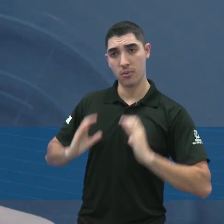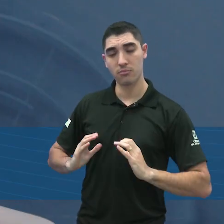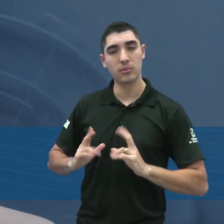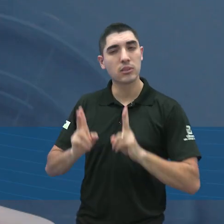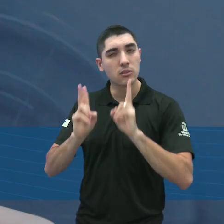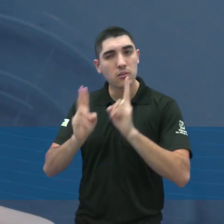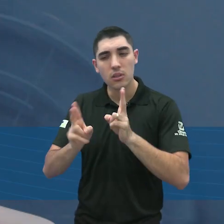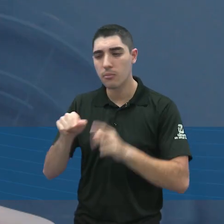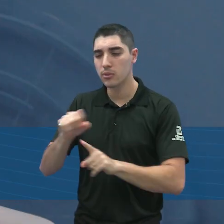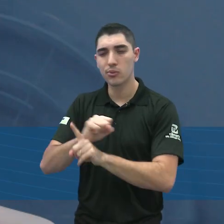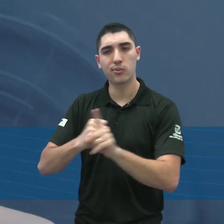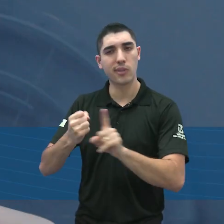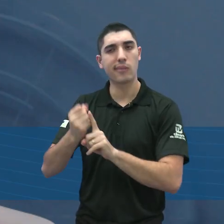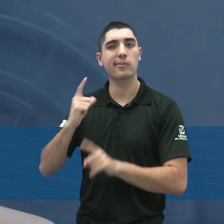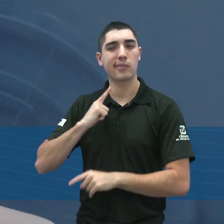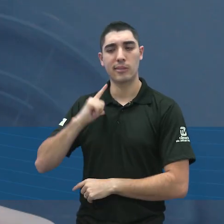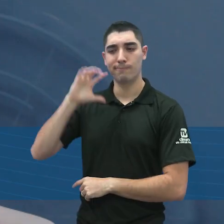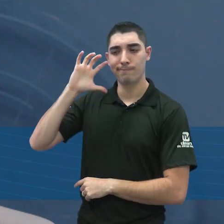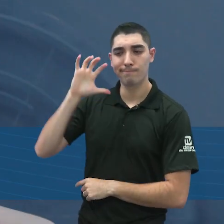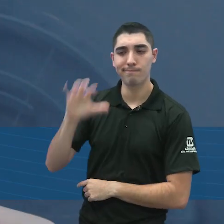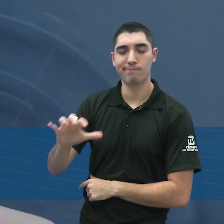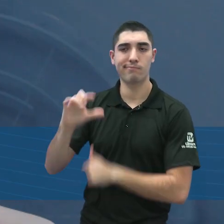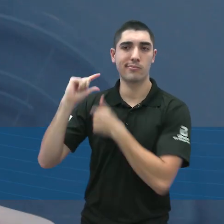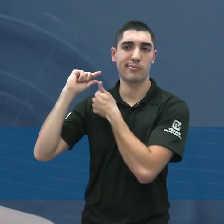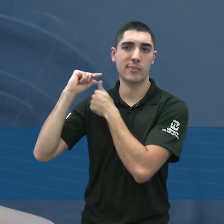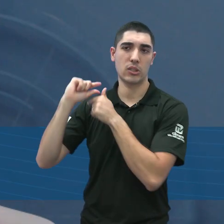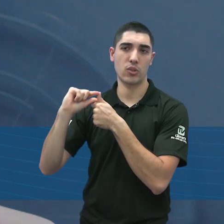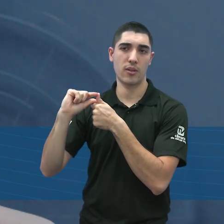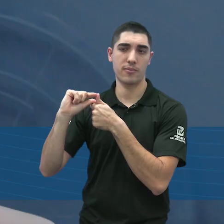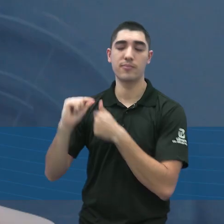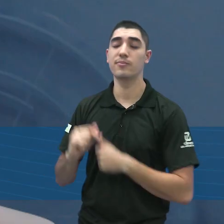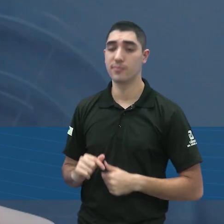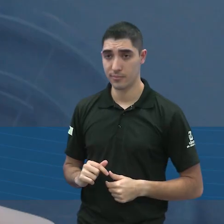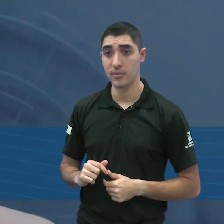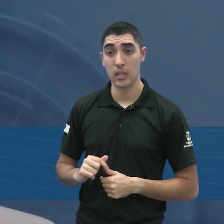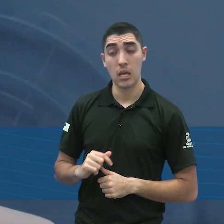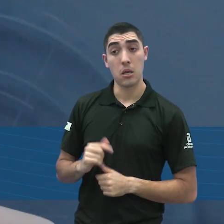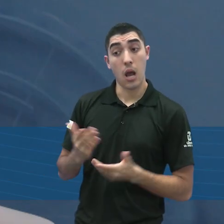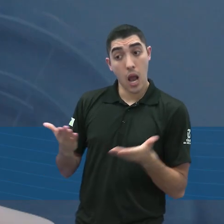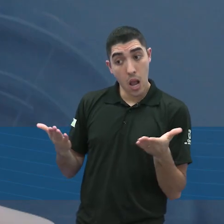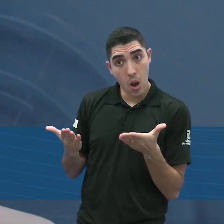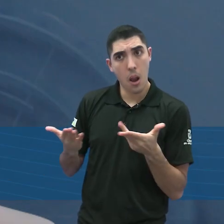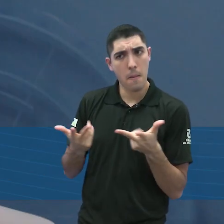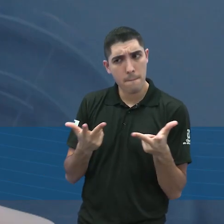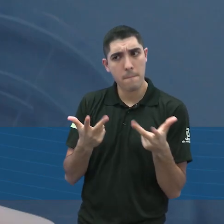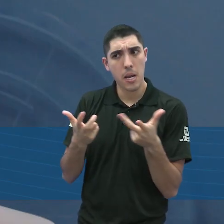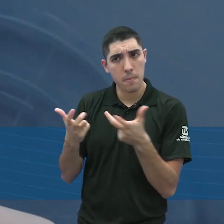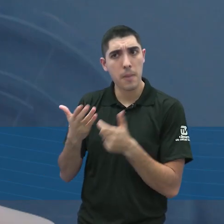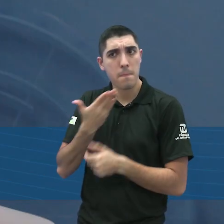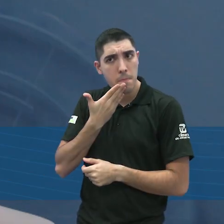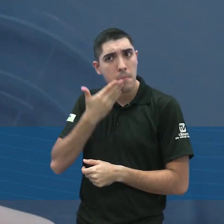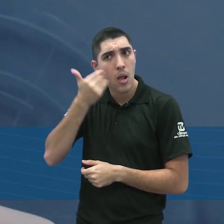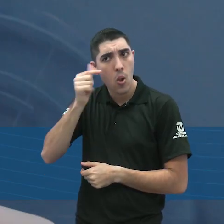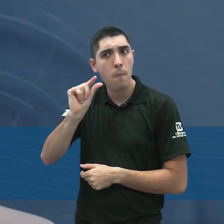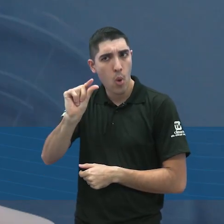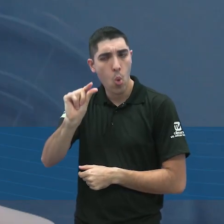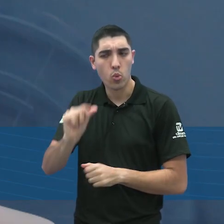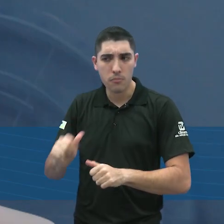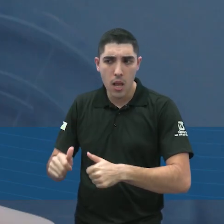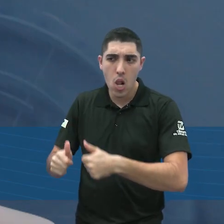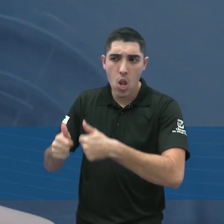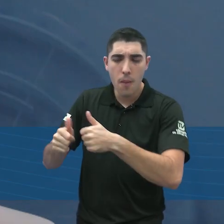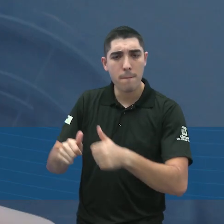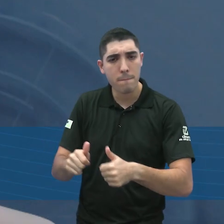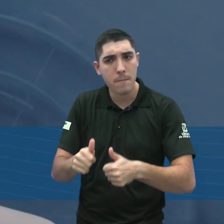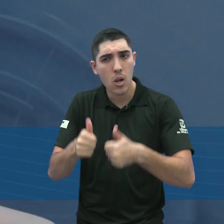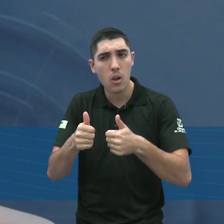enraizado na sociedade. São pequenos movimentos de melhora, a gente já consegue observar, mas